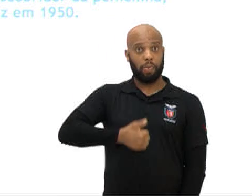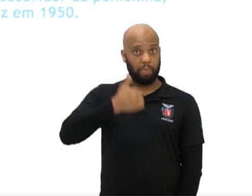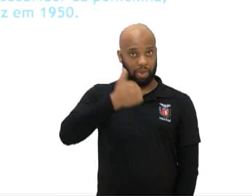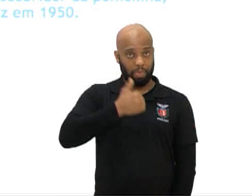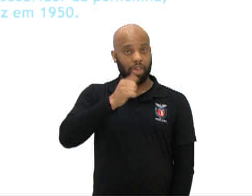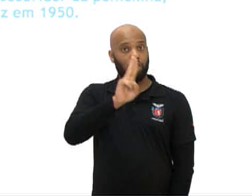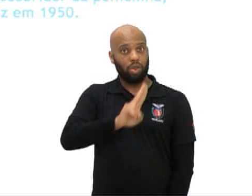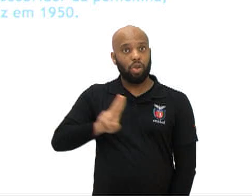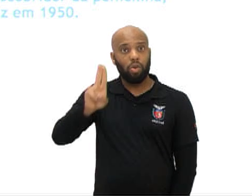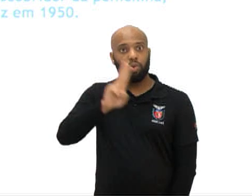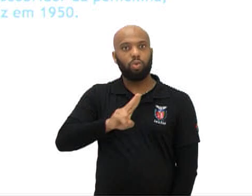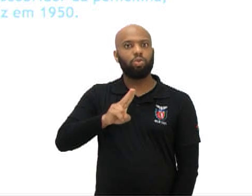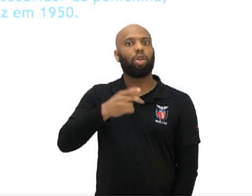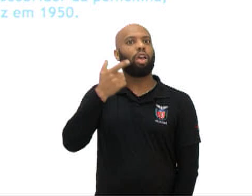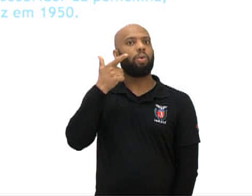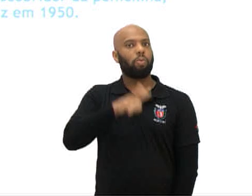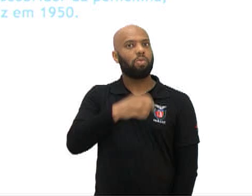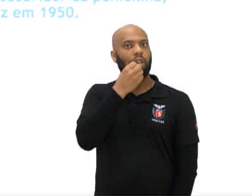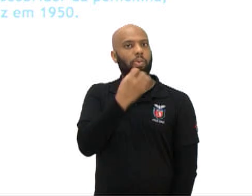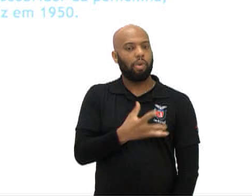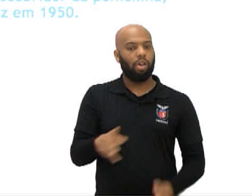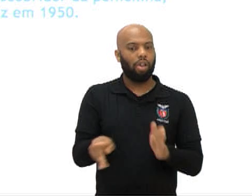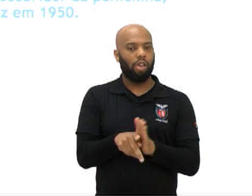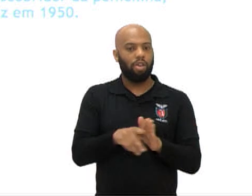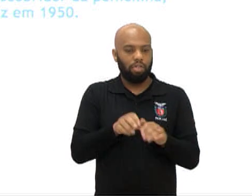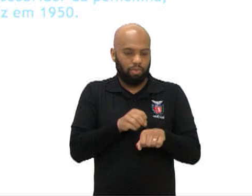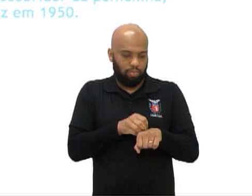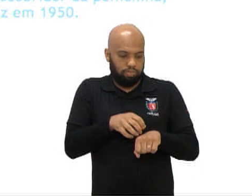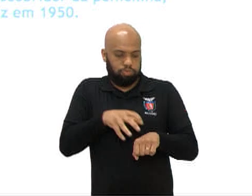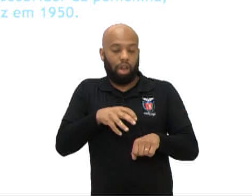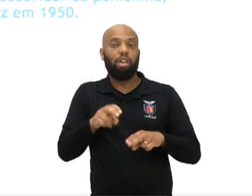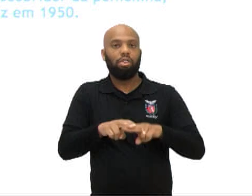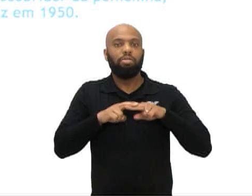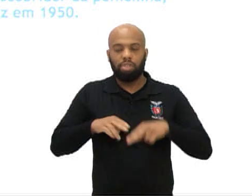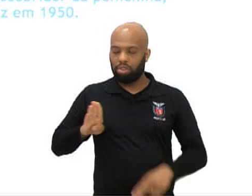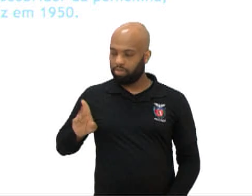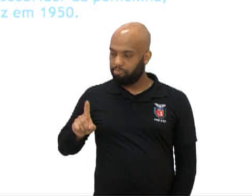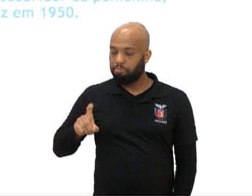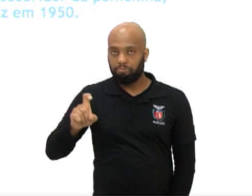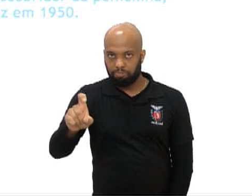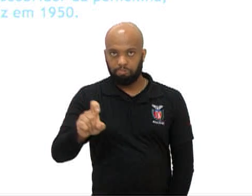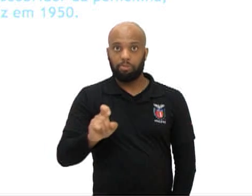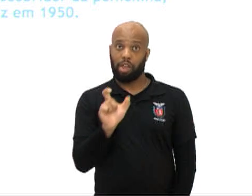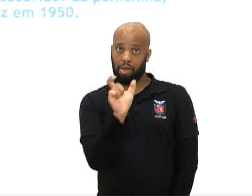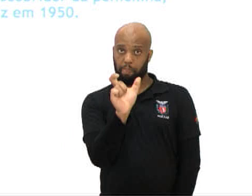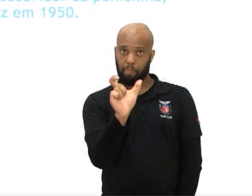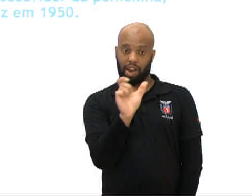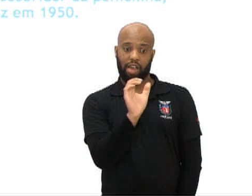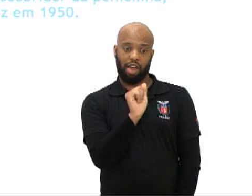antibiótico usado com sucesso no tratamento de infecções causadas por bactérias. A palavra antibiótico vem do grego e